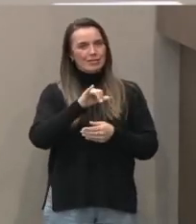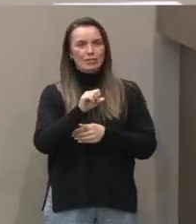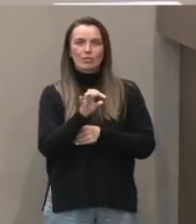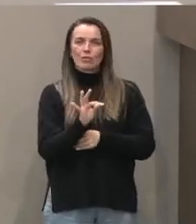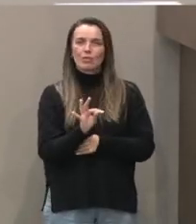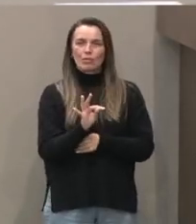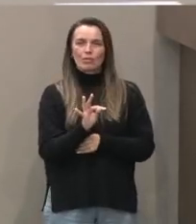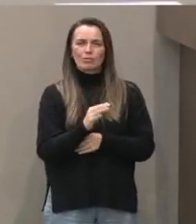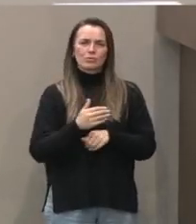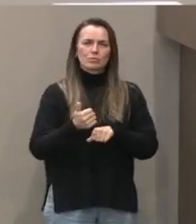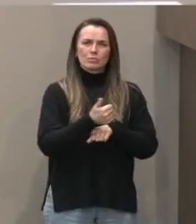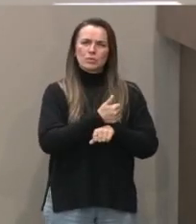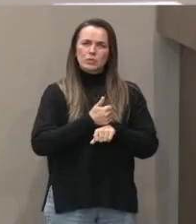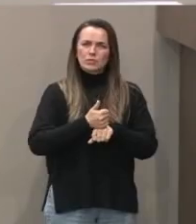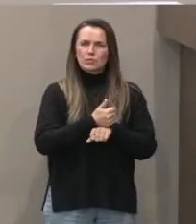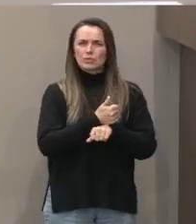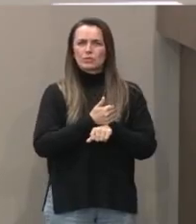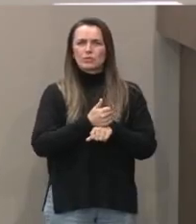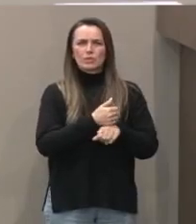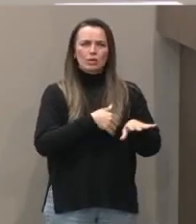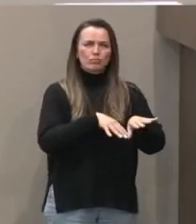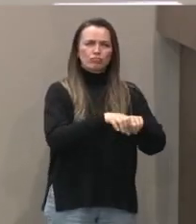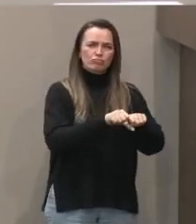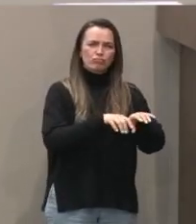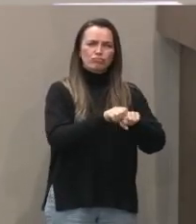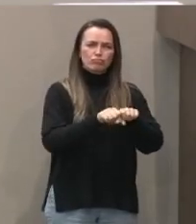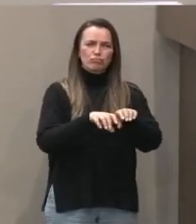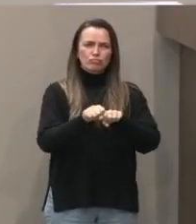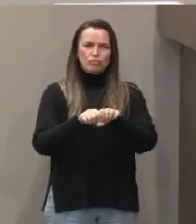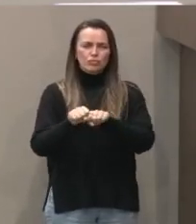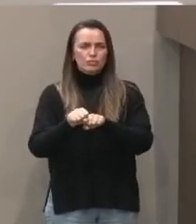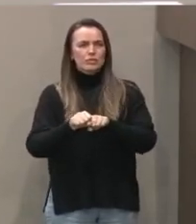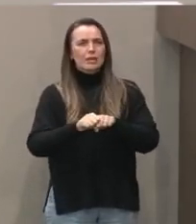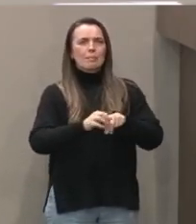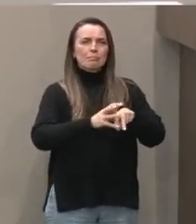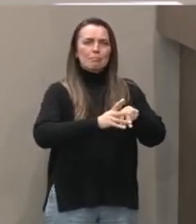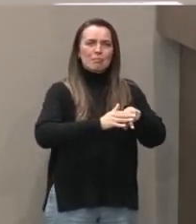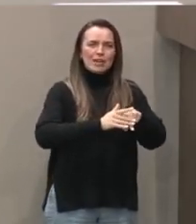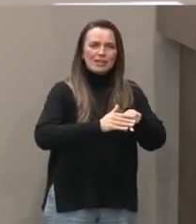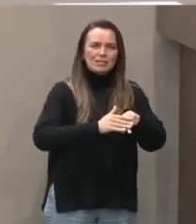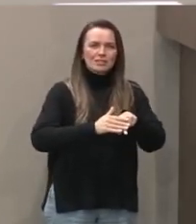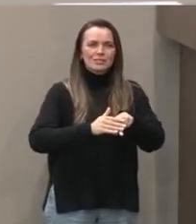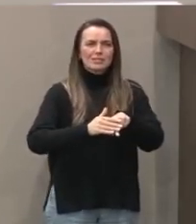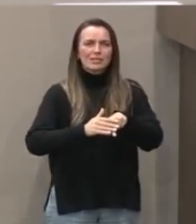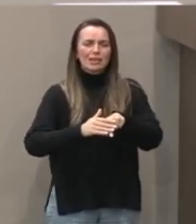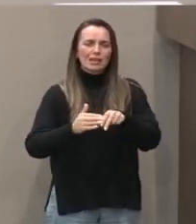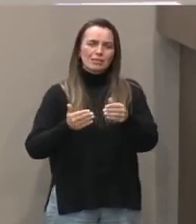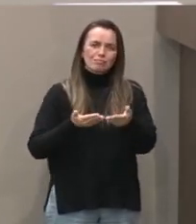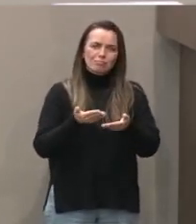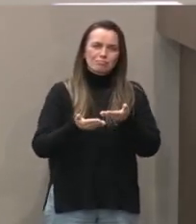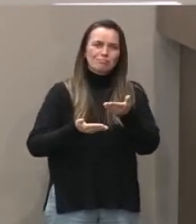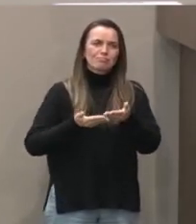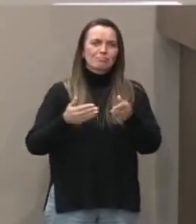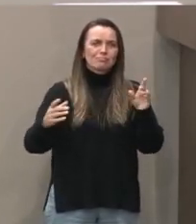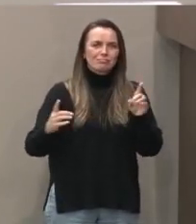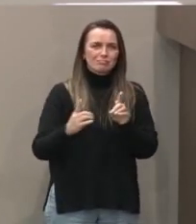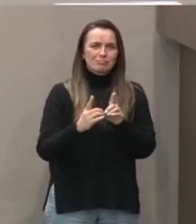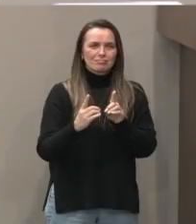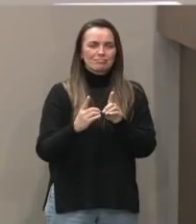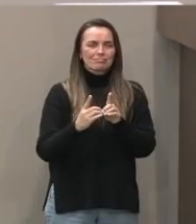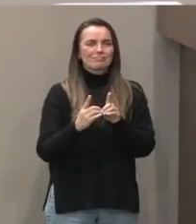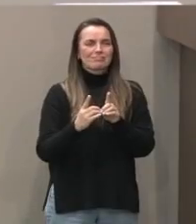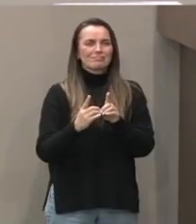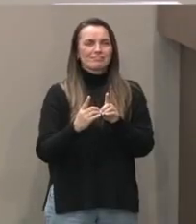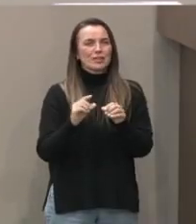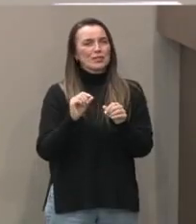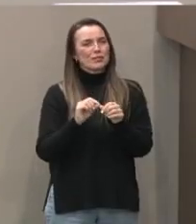todos os profissionais que vocês formaram, todos os pacientes que vocês atenderam, fizeram